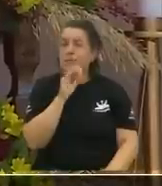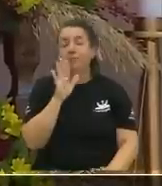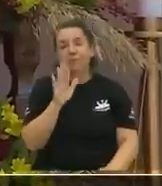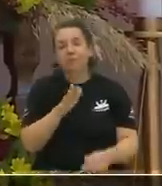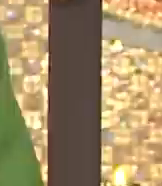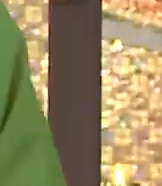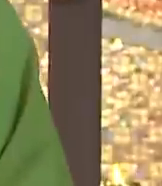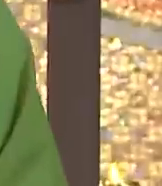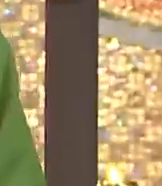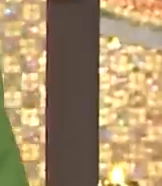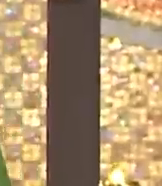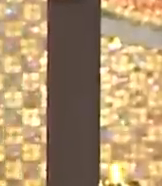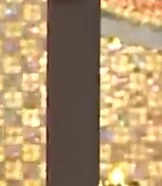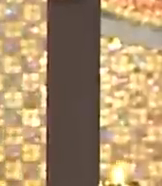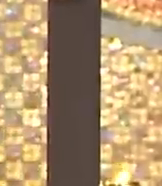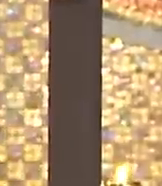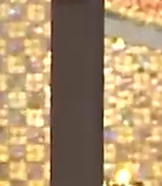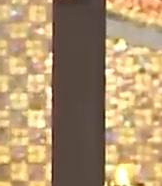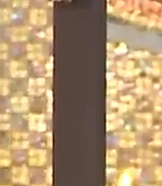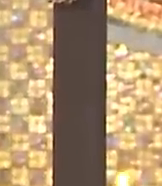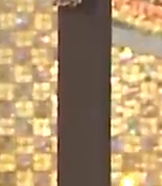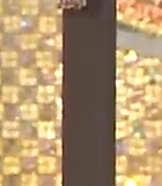dizendo que Deus é aquele